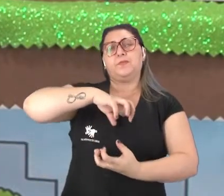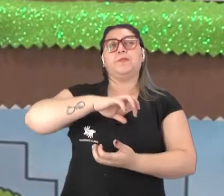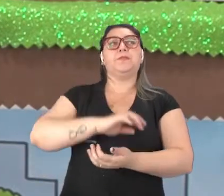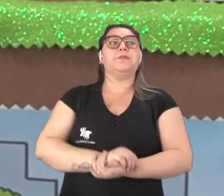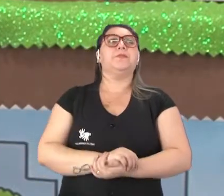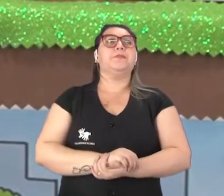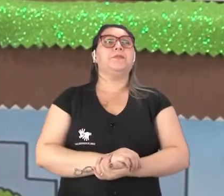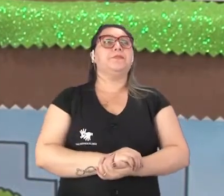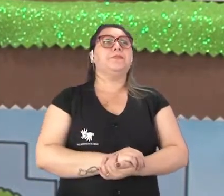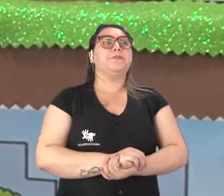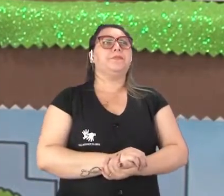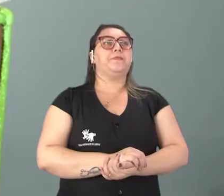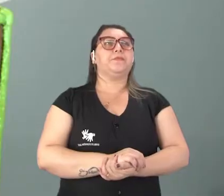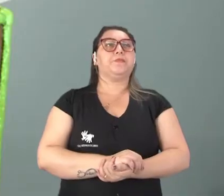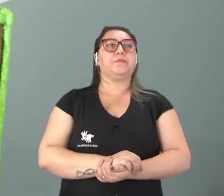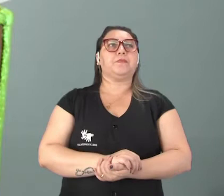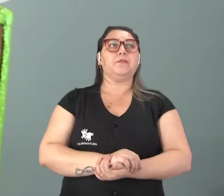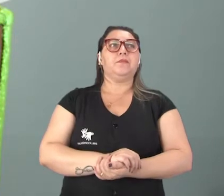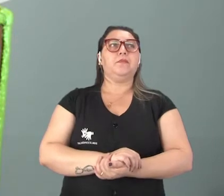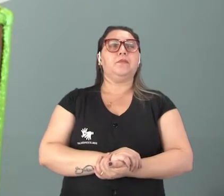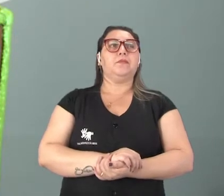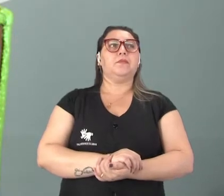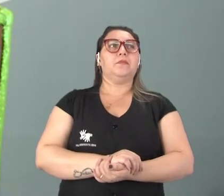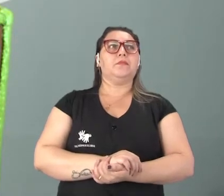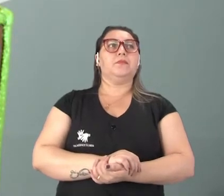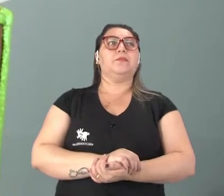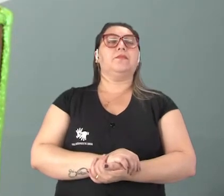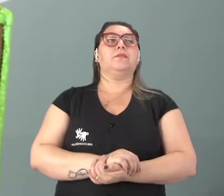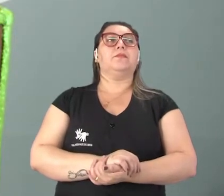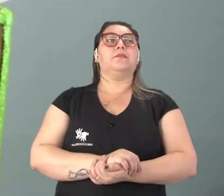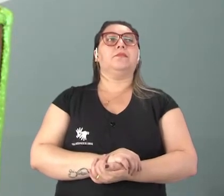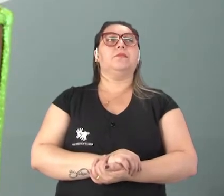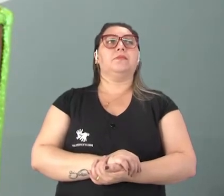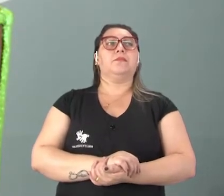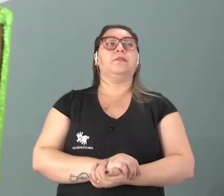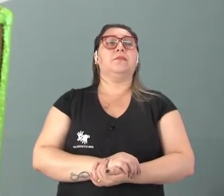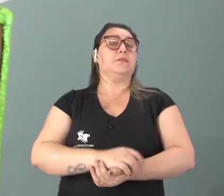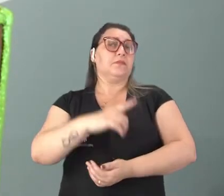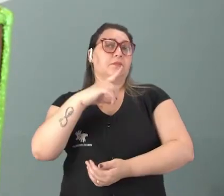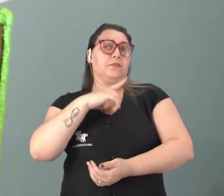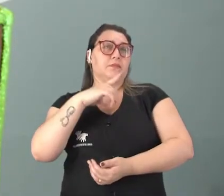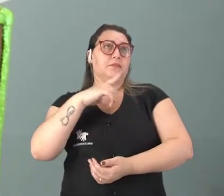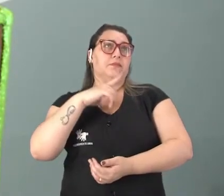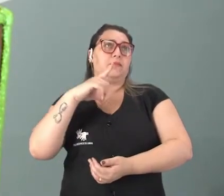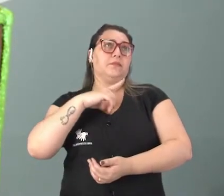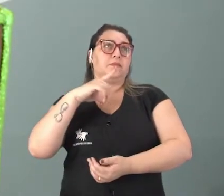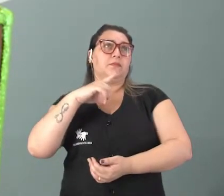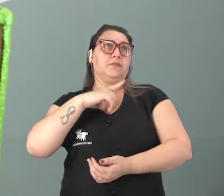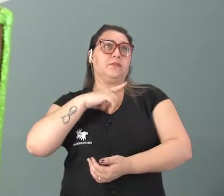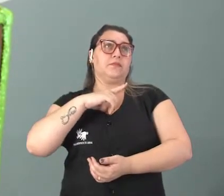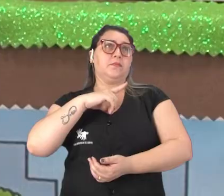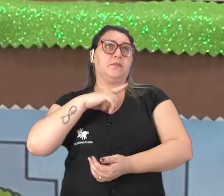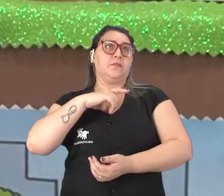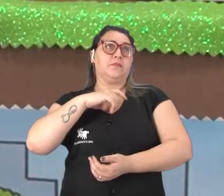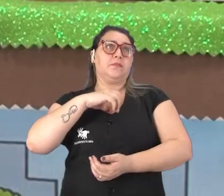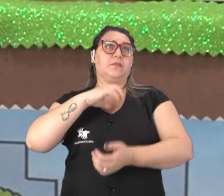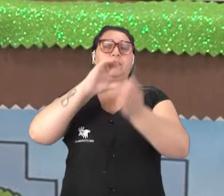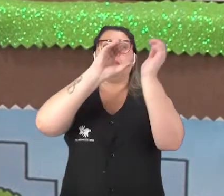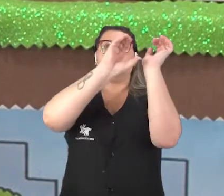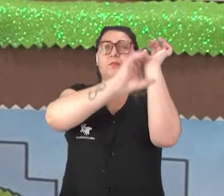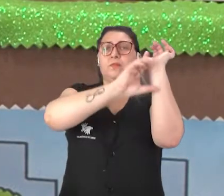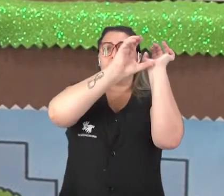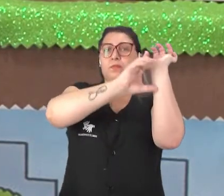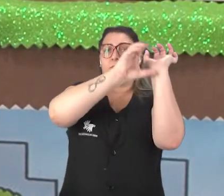diz tudinho, tá? E temos também aqui o Código Civil, né, que aqui